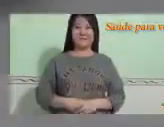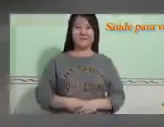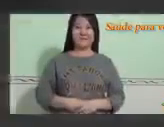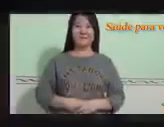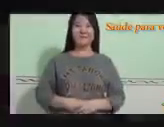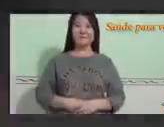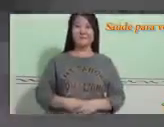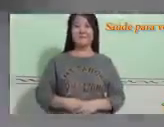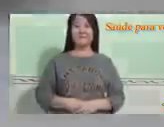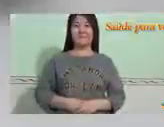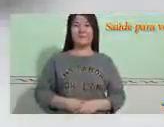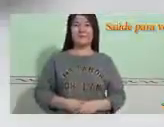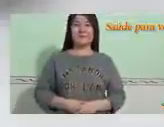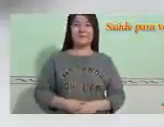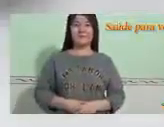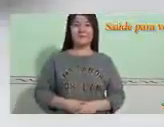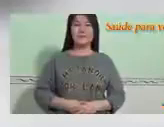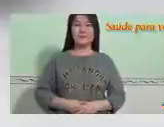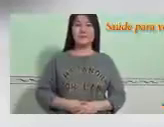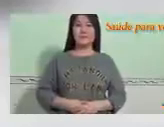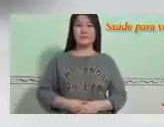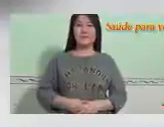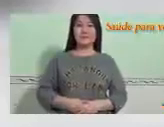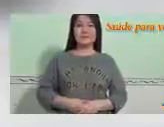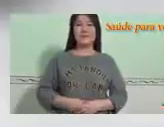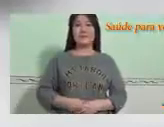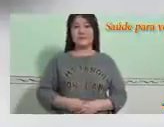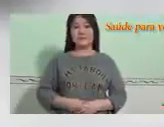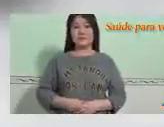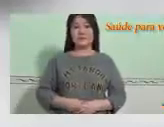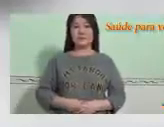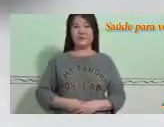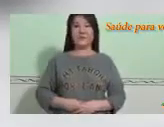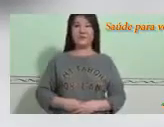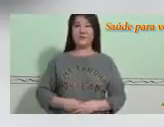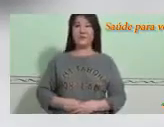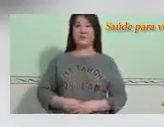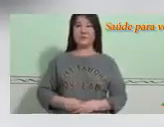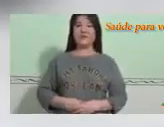doença de Alzheimer. Criado por 2. Equipe editorial do Tua Saúde.